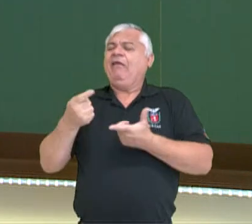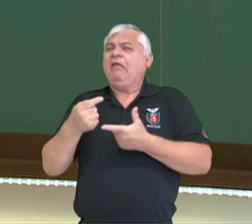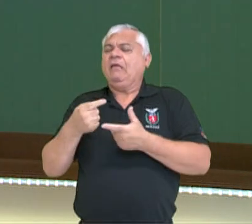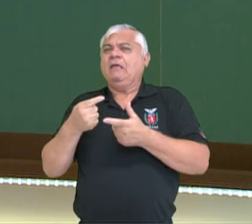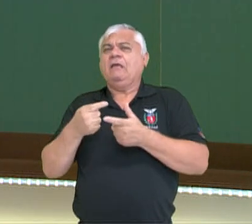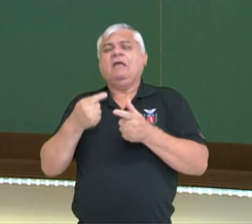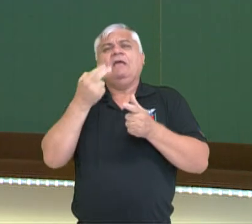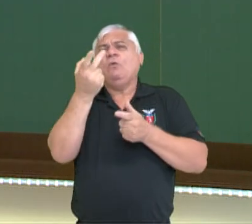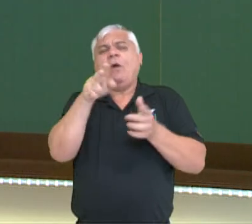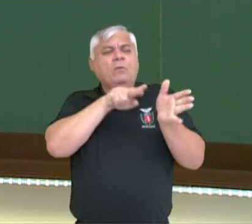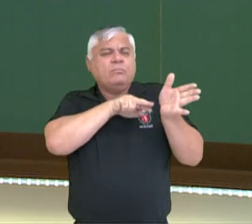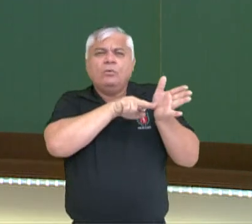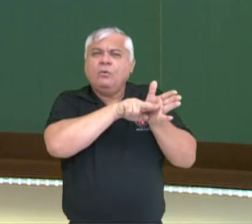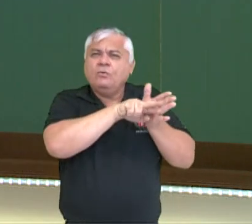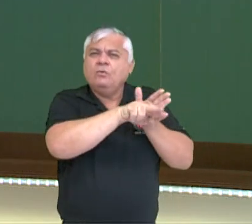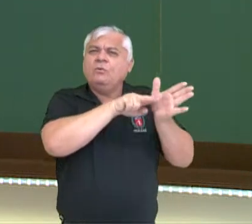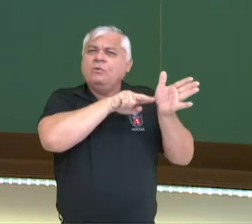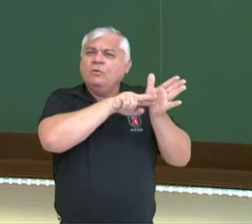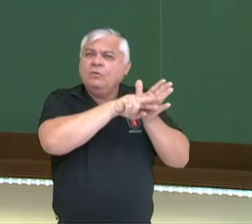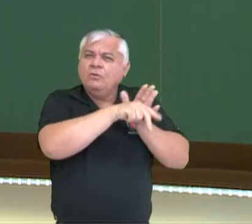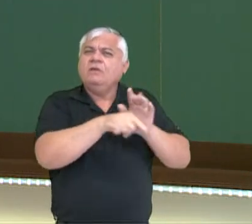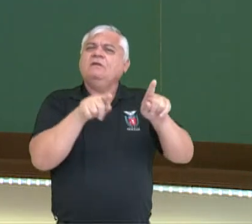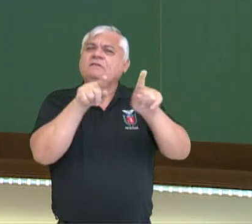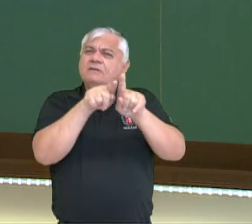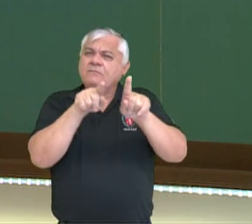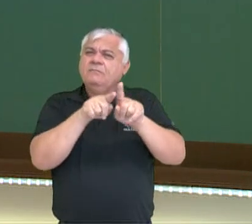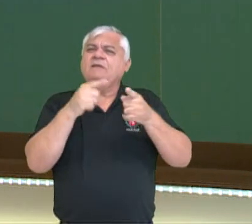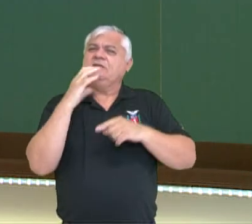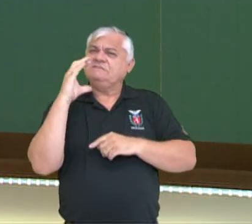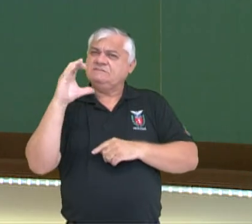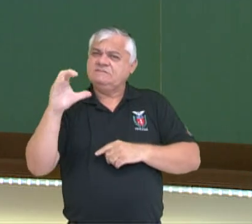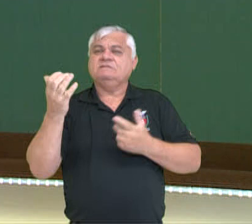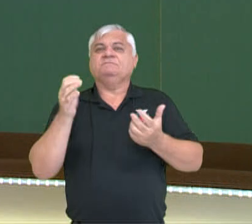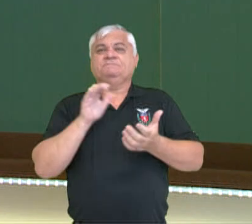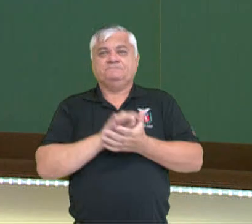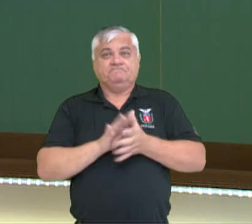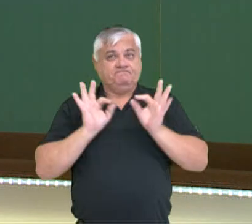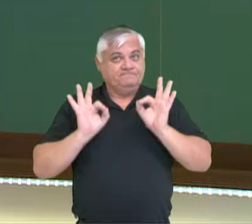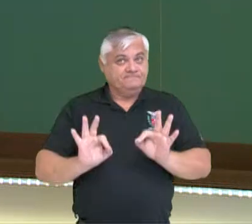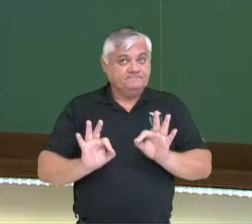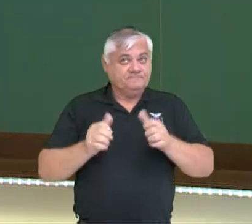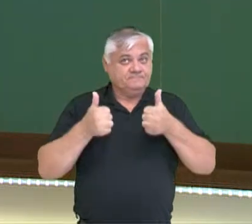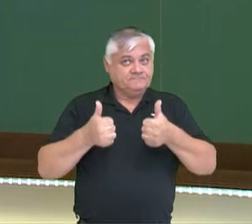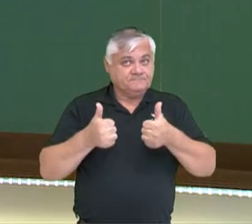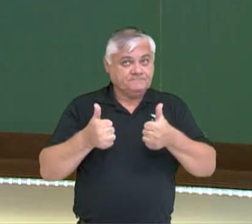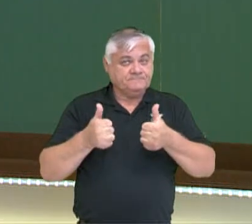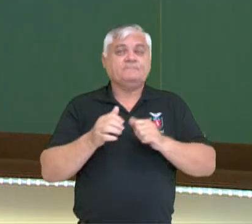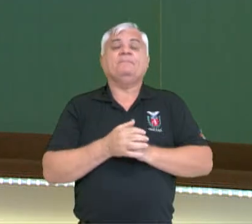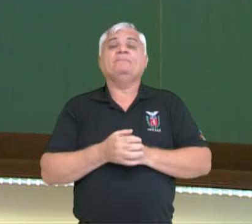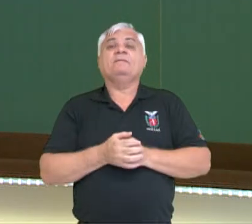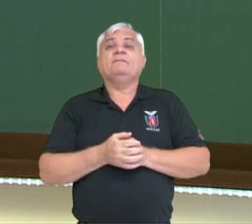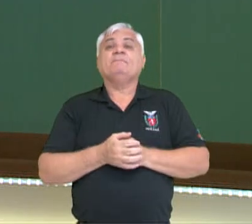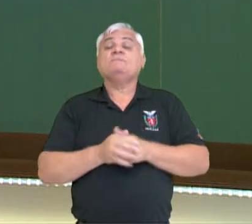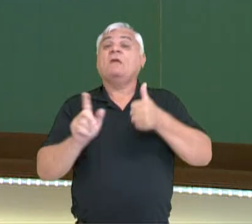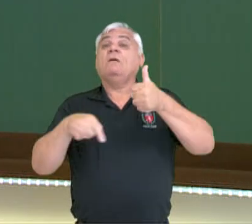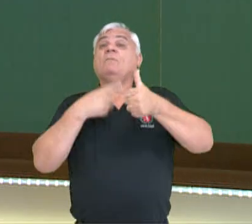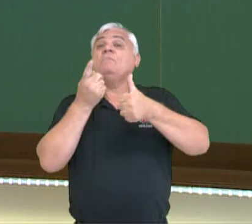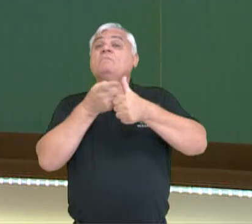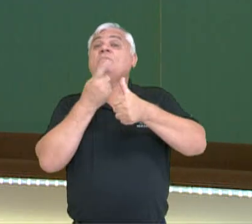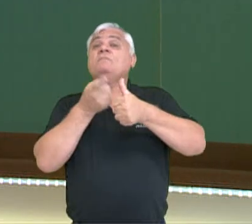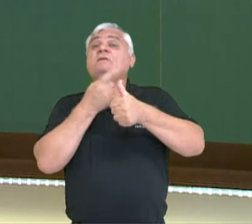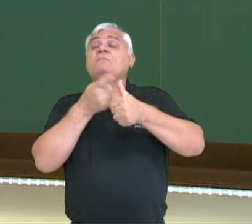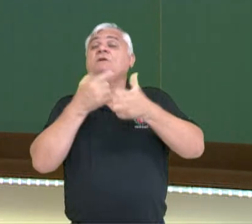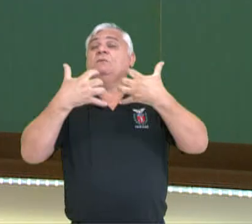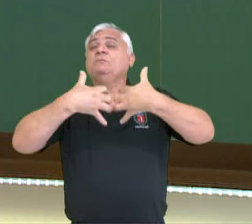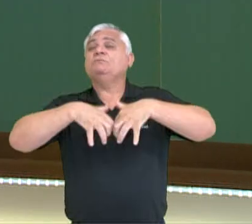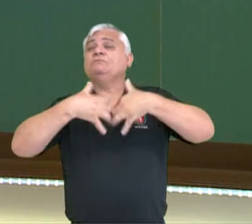se pergunta, as ciências da natureza se perguntam. Tá certo? Vamos lá então, pessoal, para o nosso primeiro quiz do